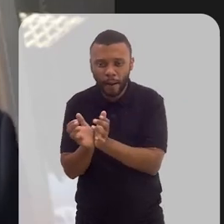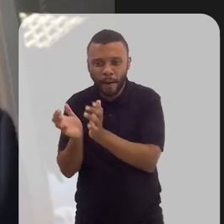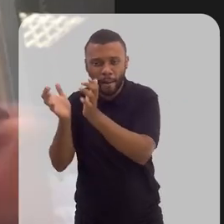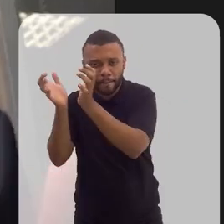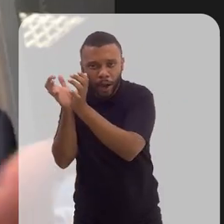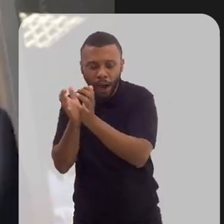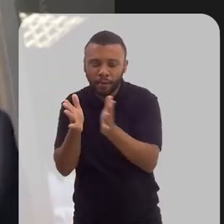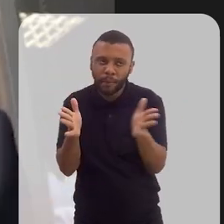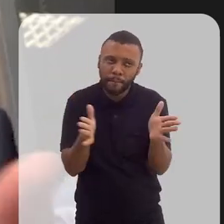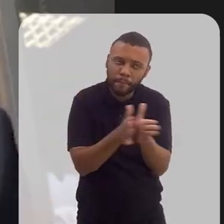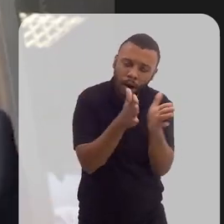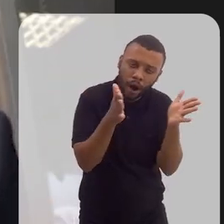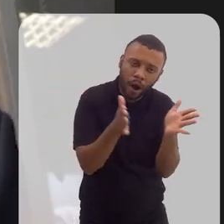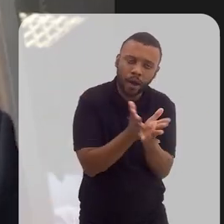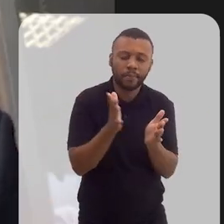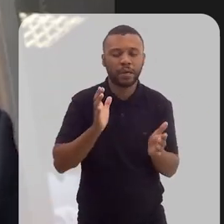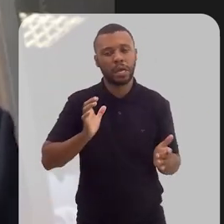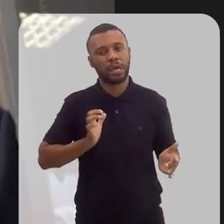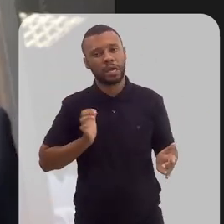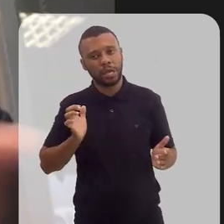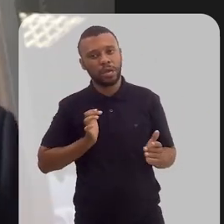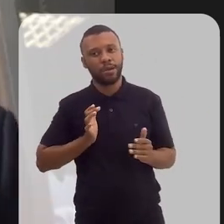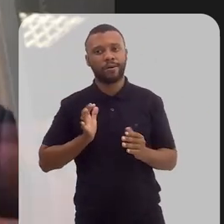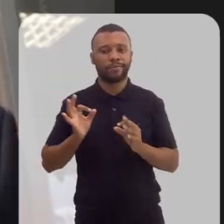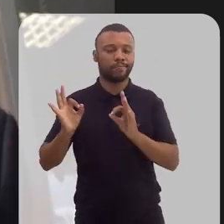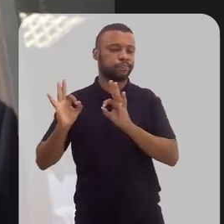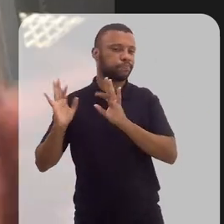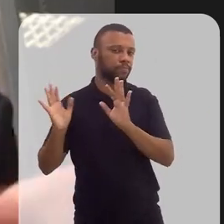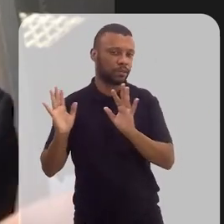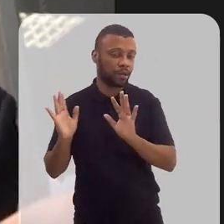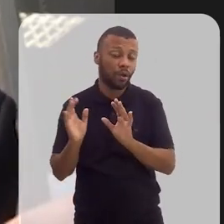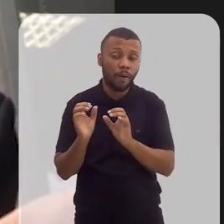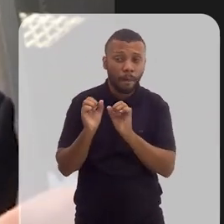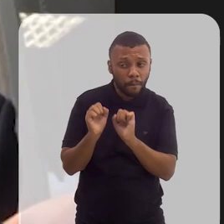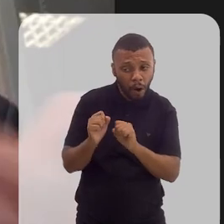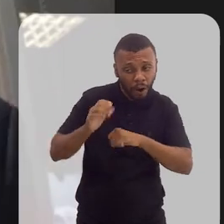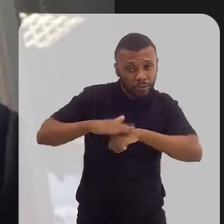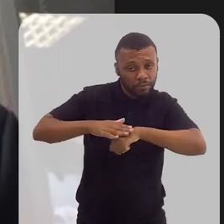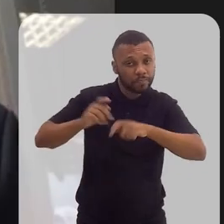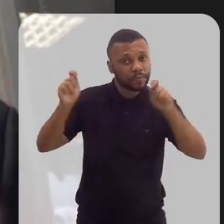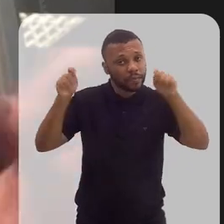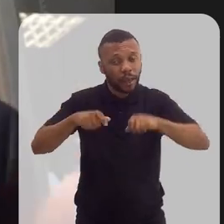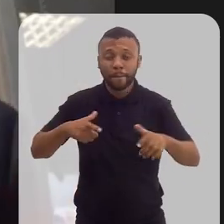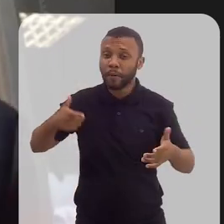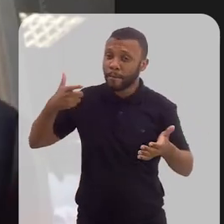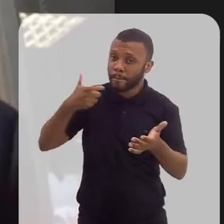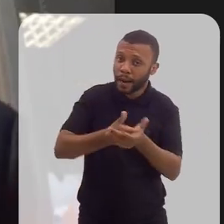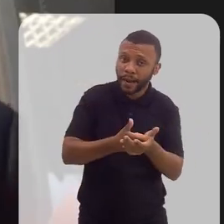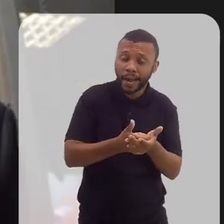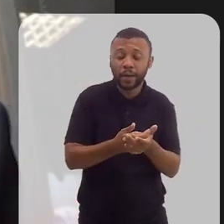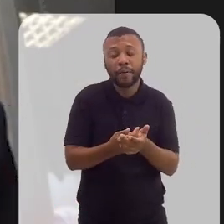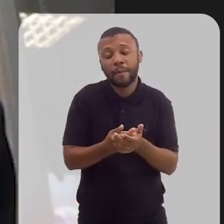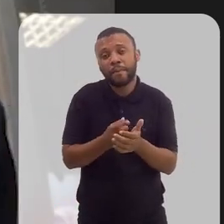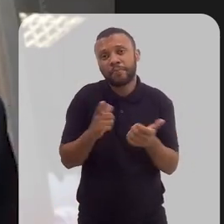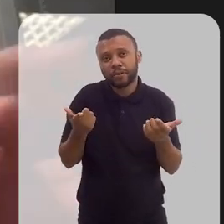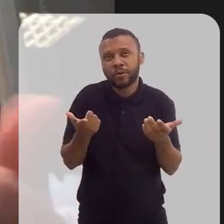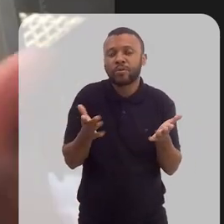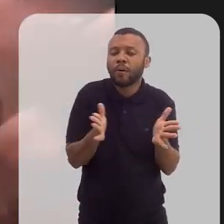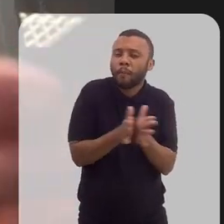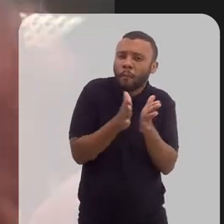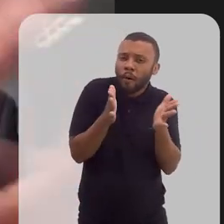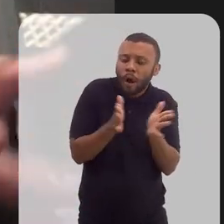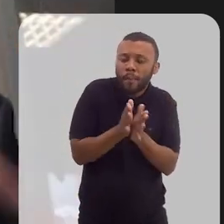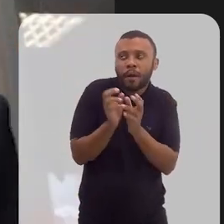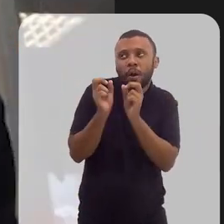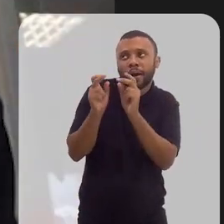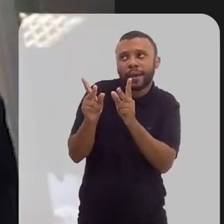questão social importante aí para você analisar. Eu vou comprar um produto, eu posso pagar por esse produto? É um produto de primeira necessidade. Olha, ok, eu